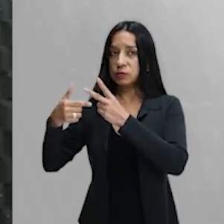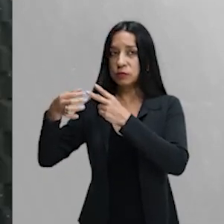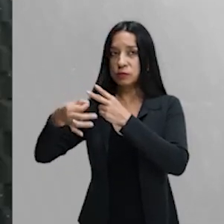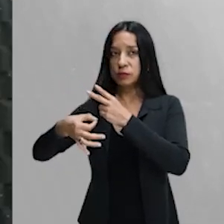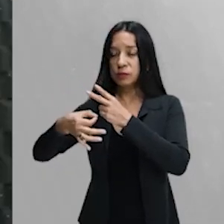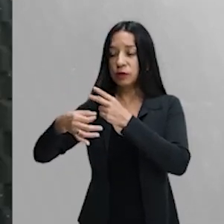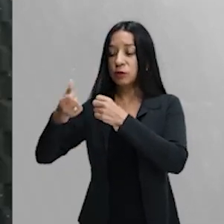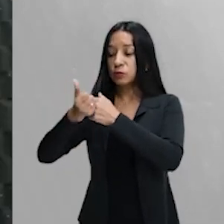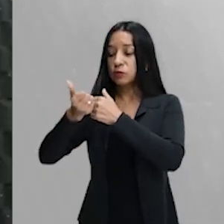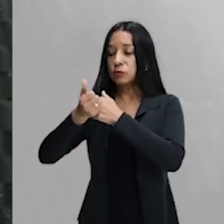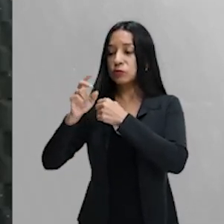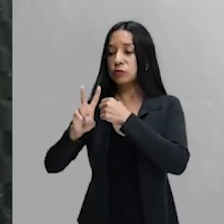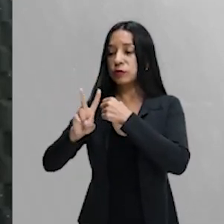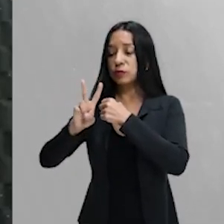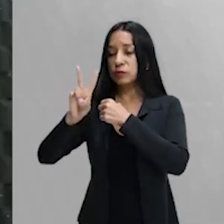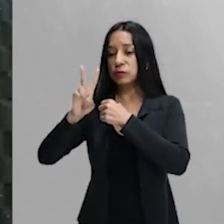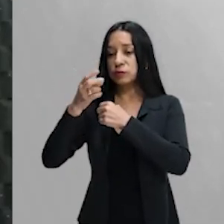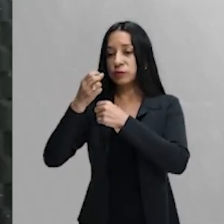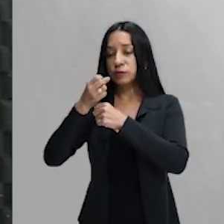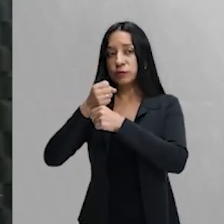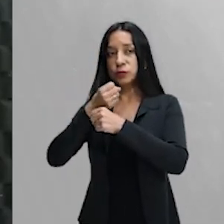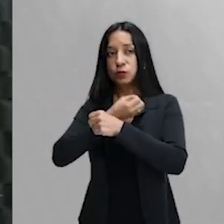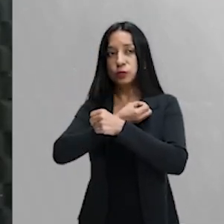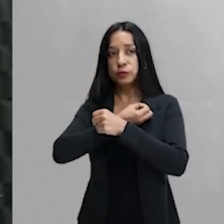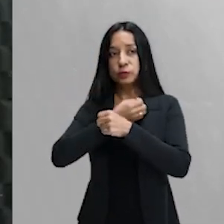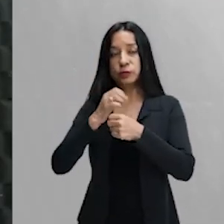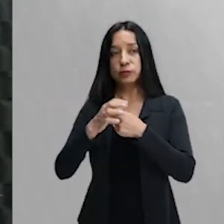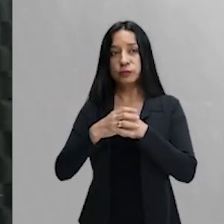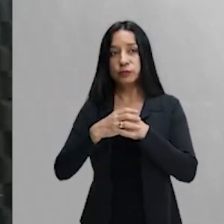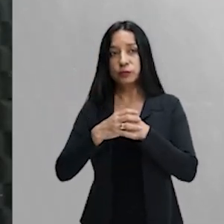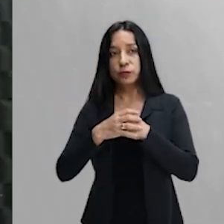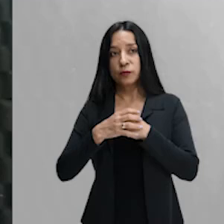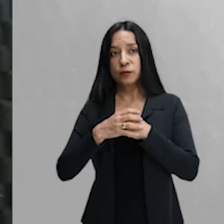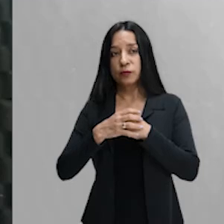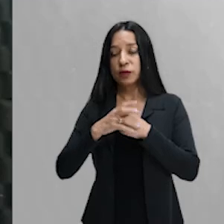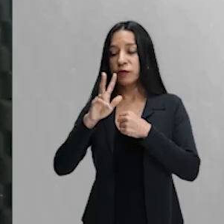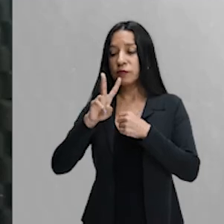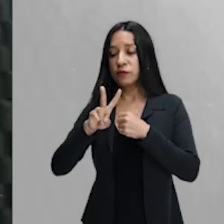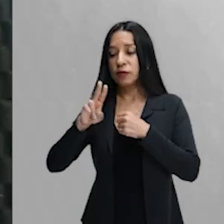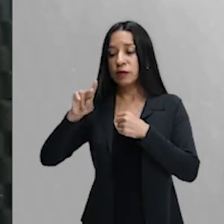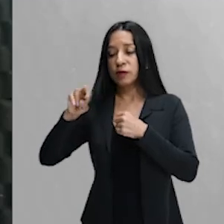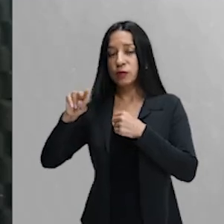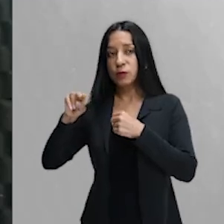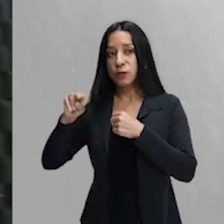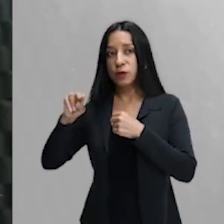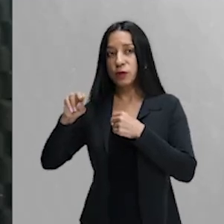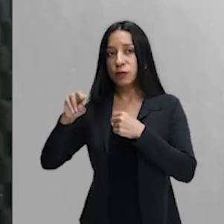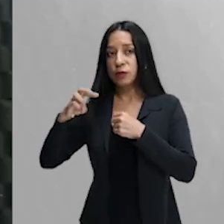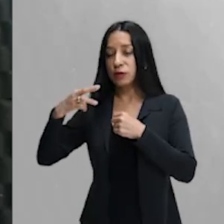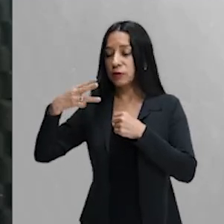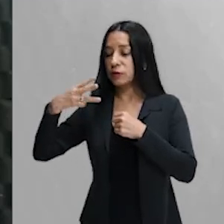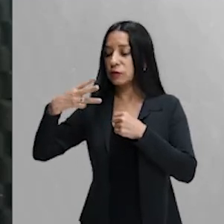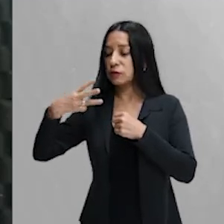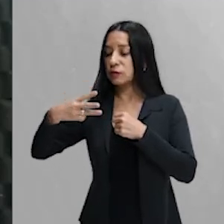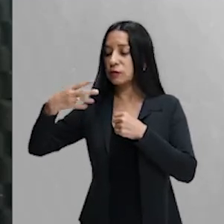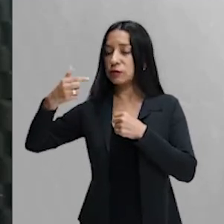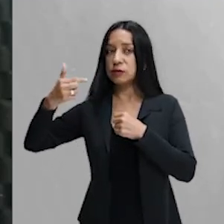Certo? Só substituir os valores. E aí você vai ter que o volume vai ser igual a